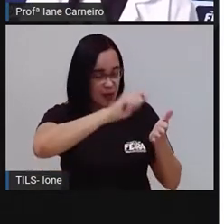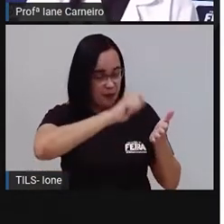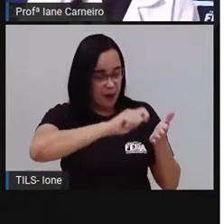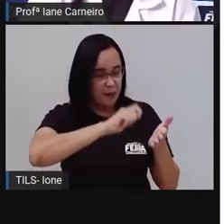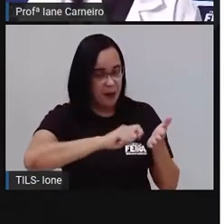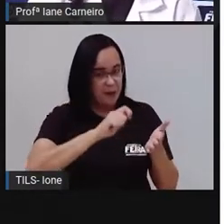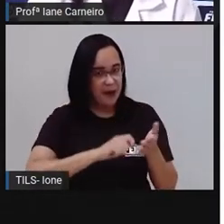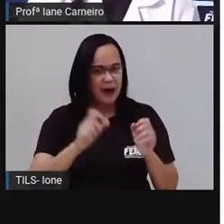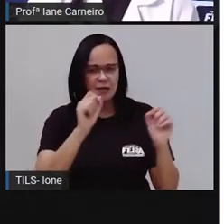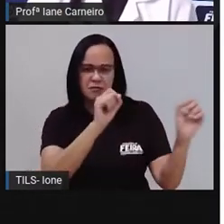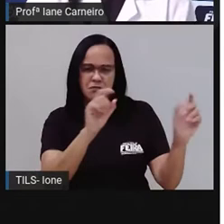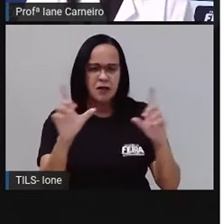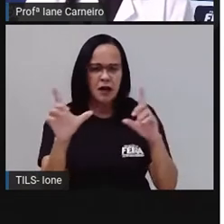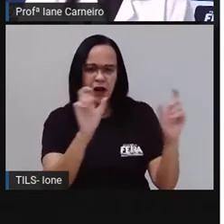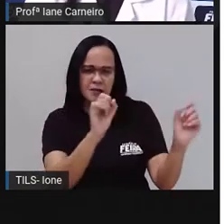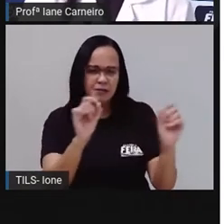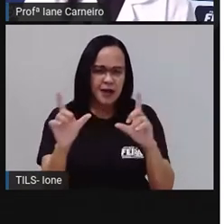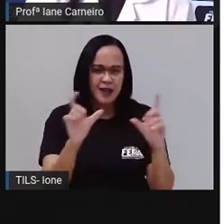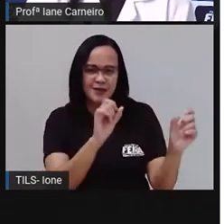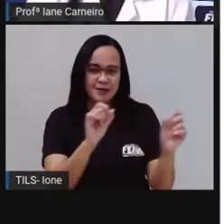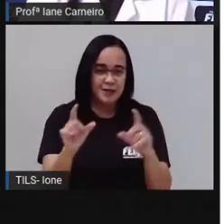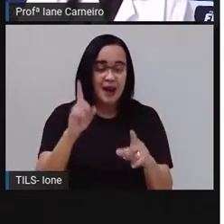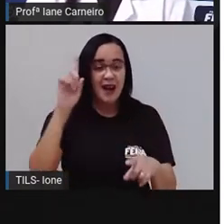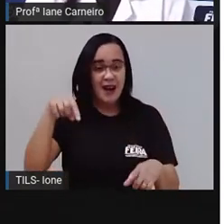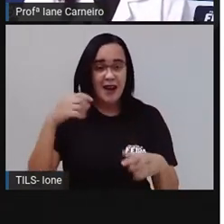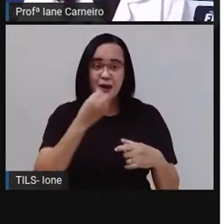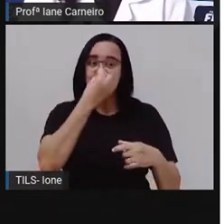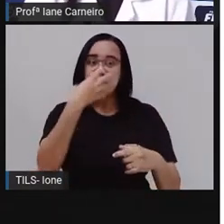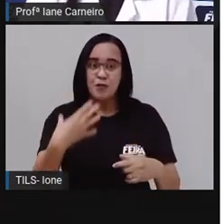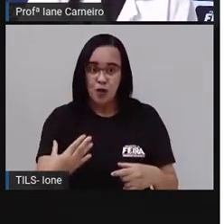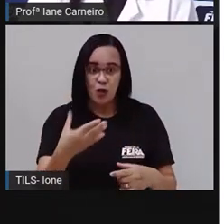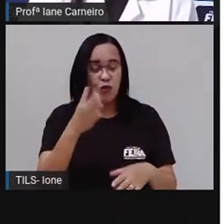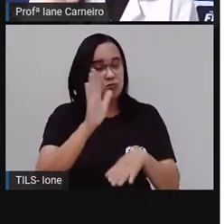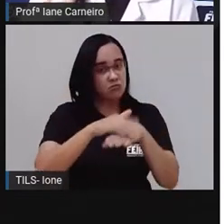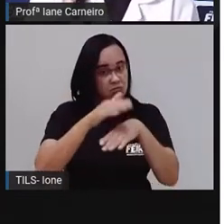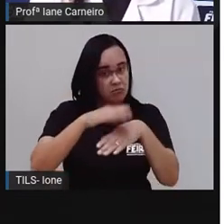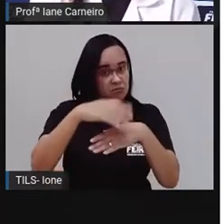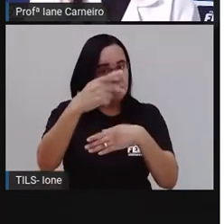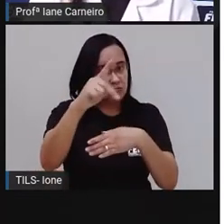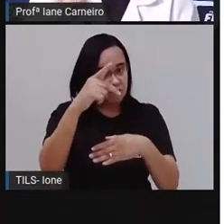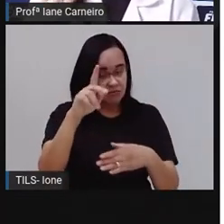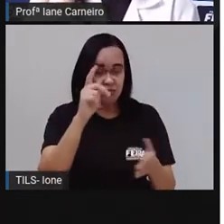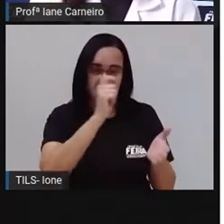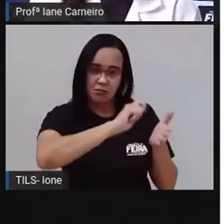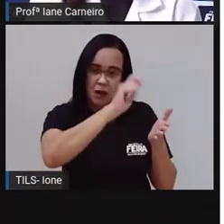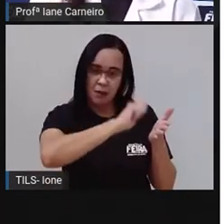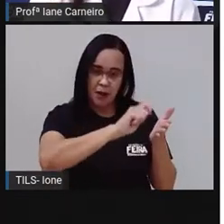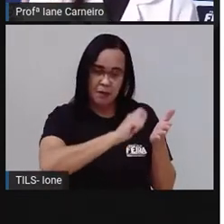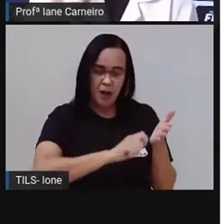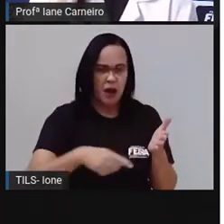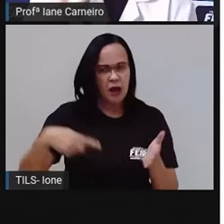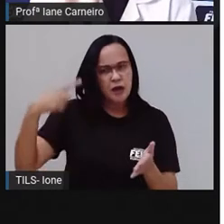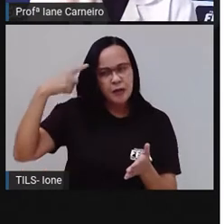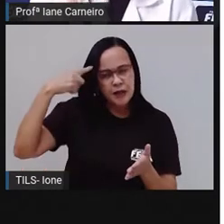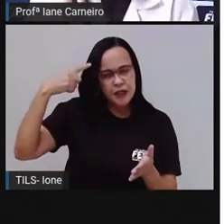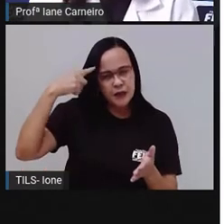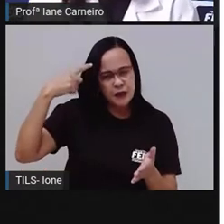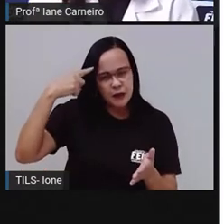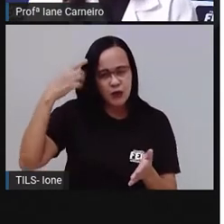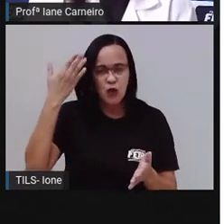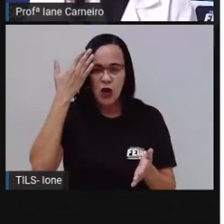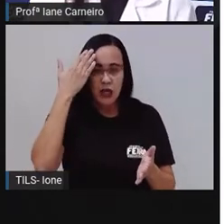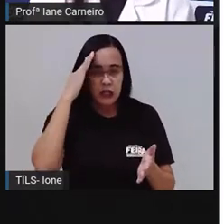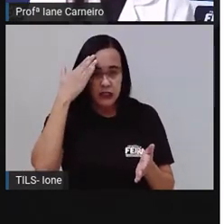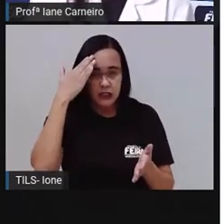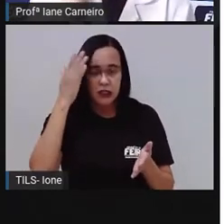a Pro já falou para vocês, é sempre bom que você registre da forma como você está pensando, que você escreva do seu